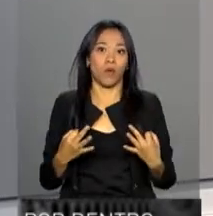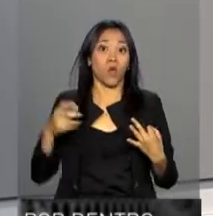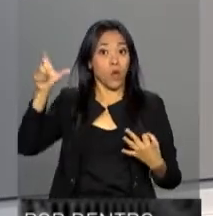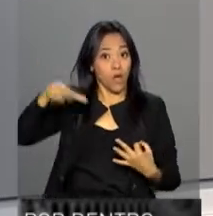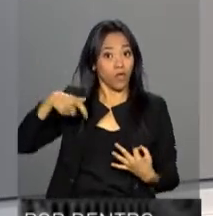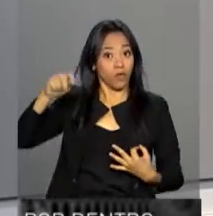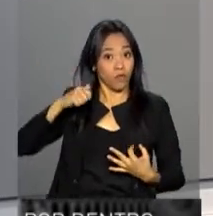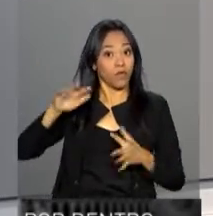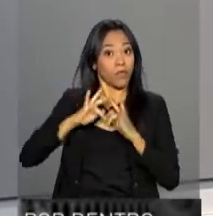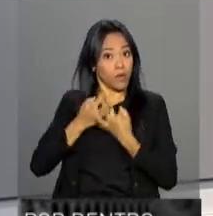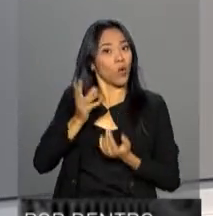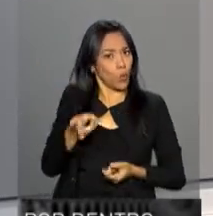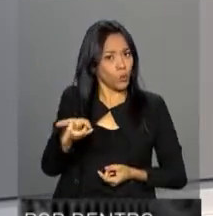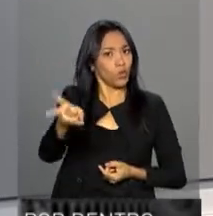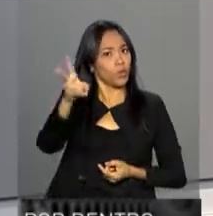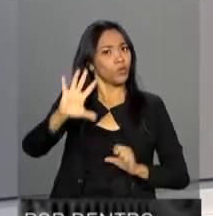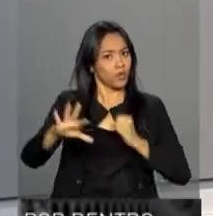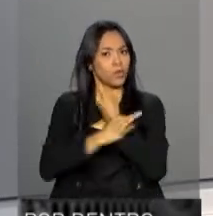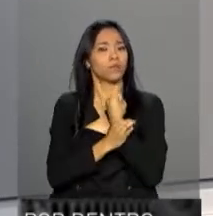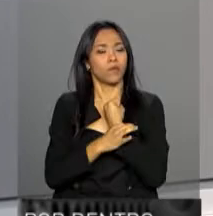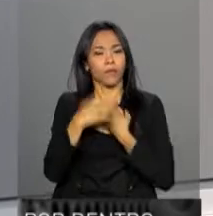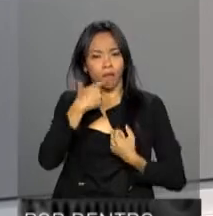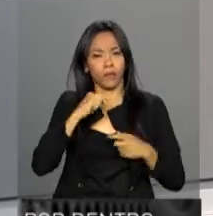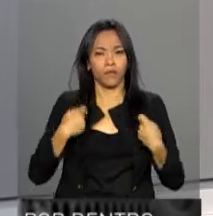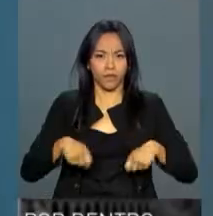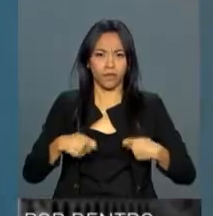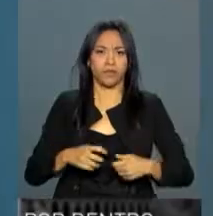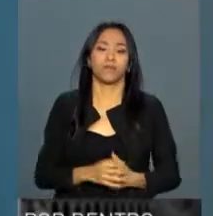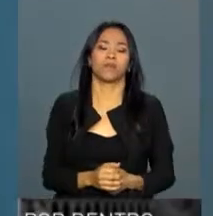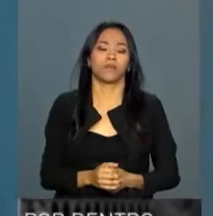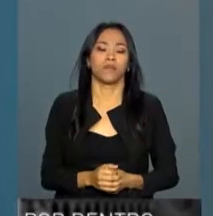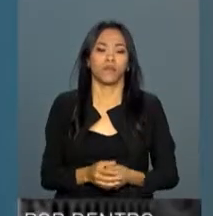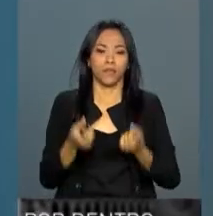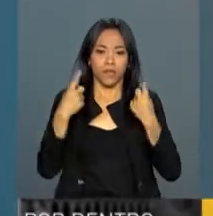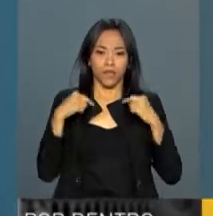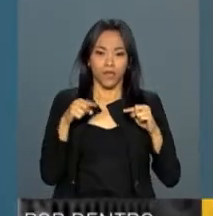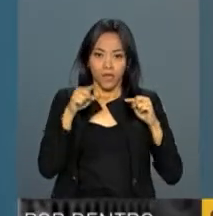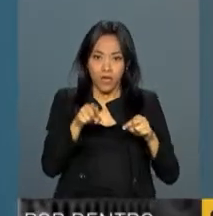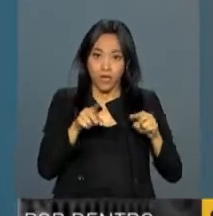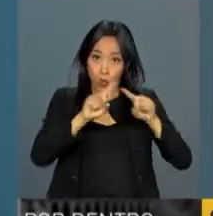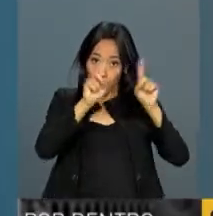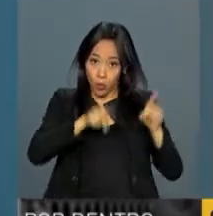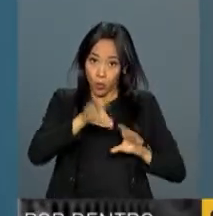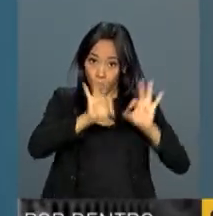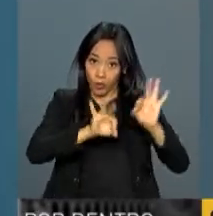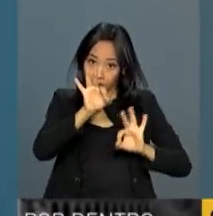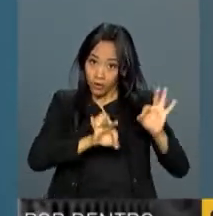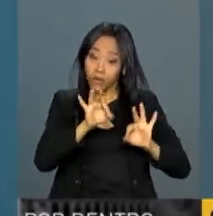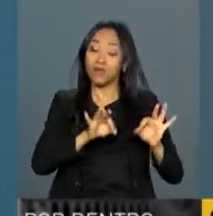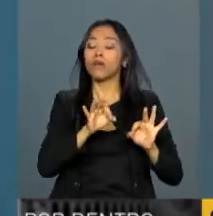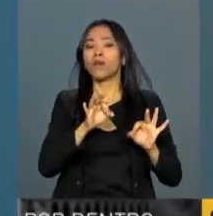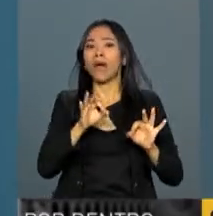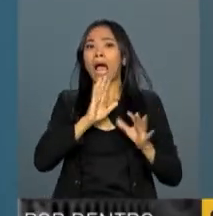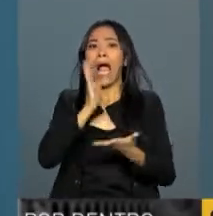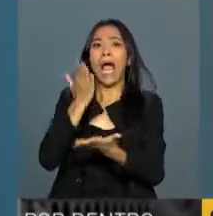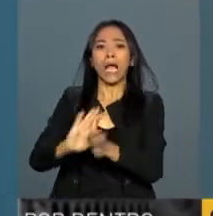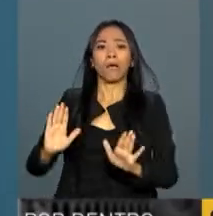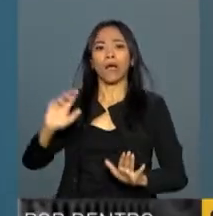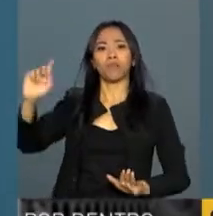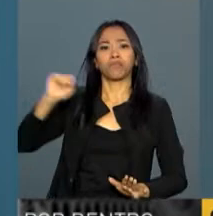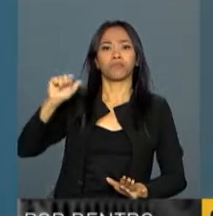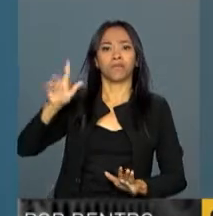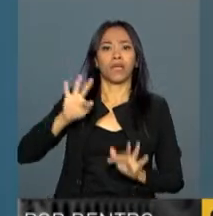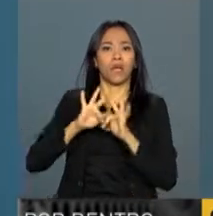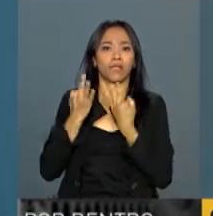continua garantido para quem precisa progredir no não foi feito pra acabar com o bolsa família de hipótese nenhuma